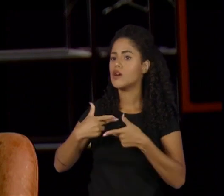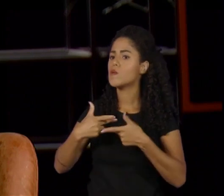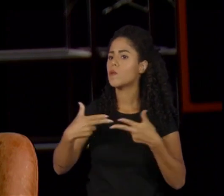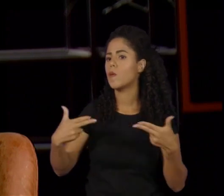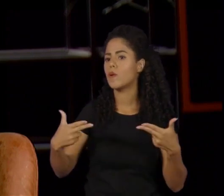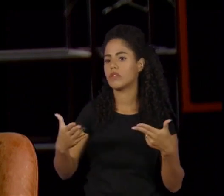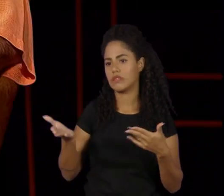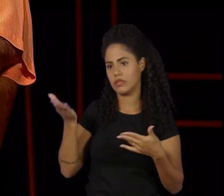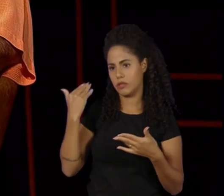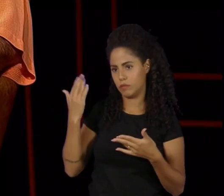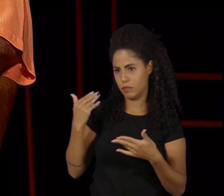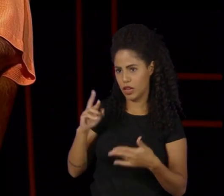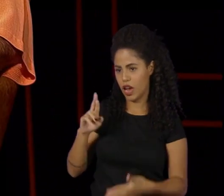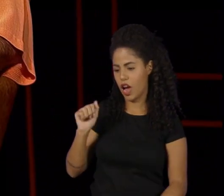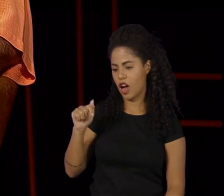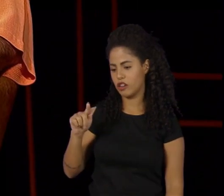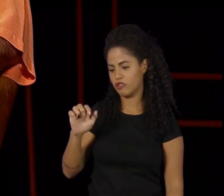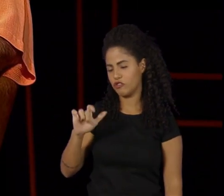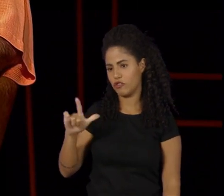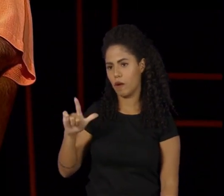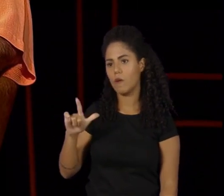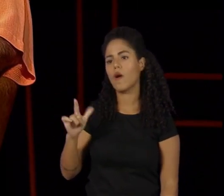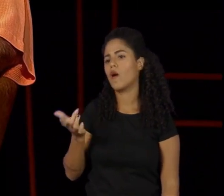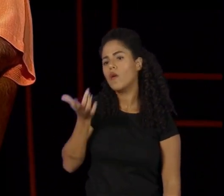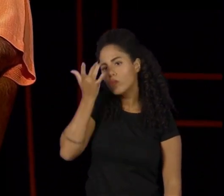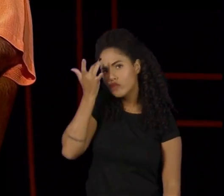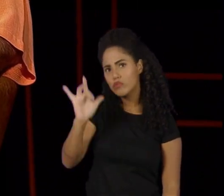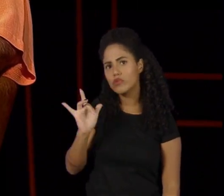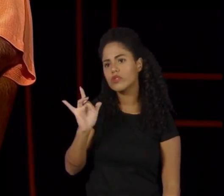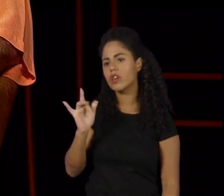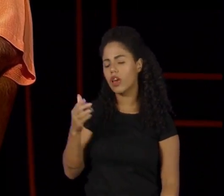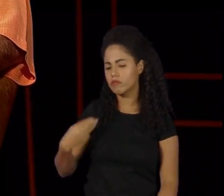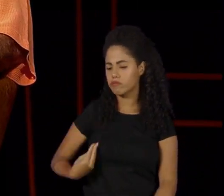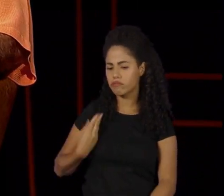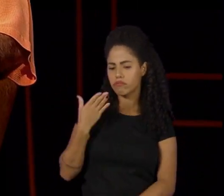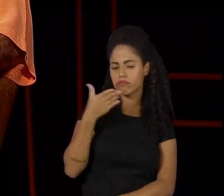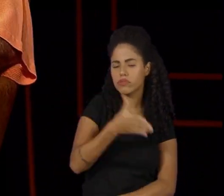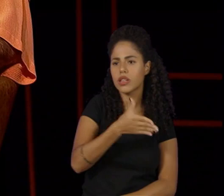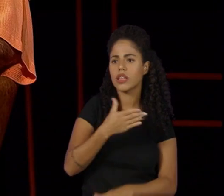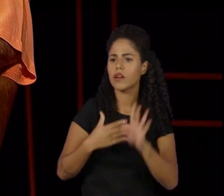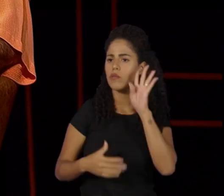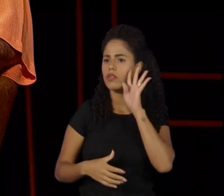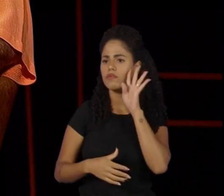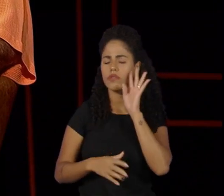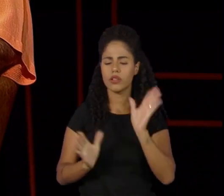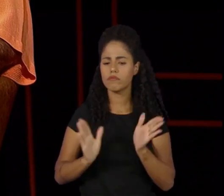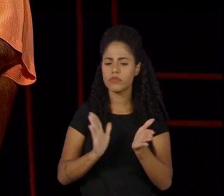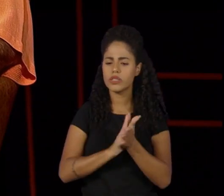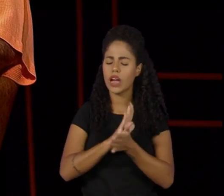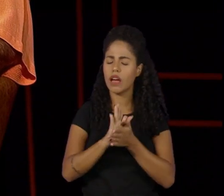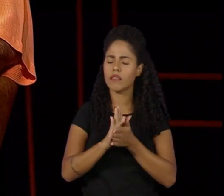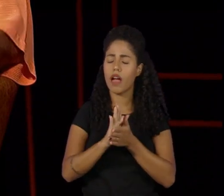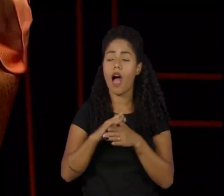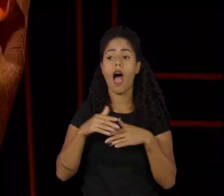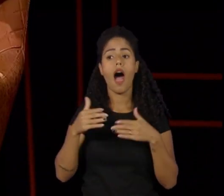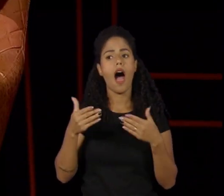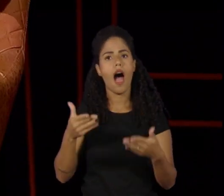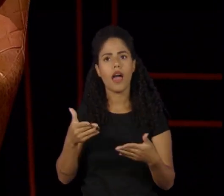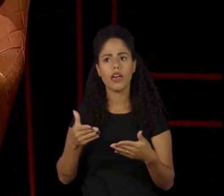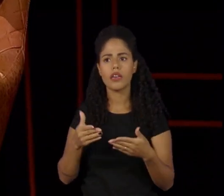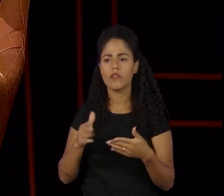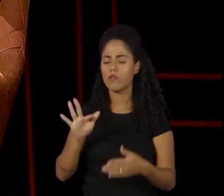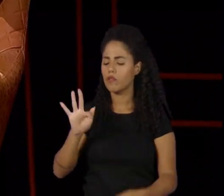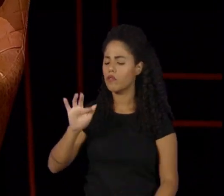Flávio Rangel, né? O Otelo, não sei o que aconteceu, ele não foi na quarta-feira. Aí o Flávio